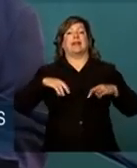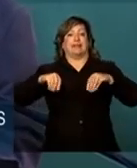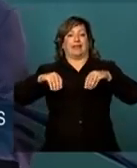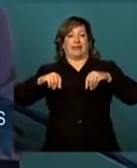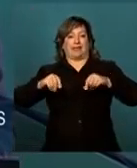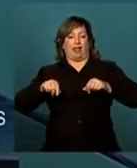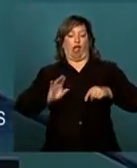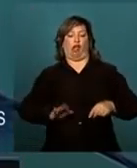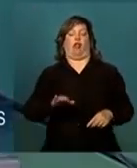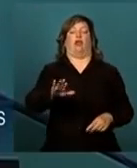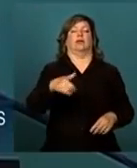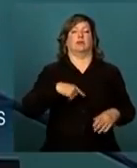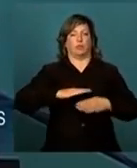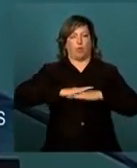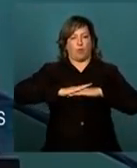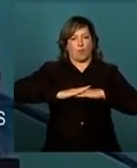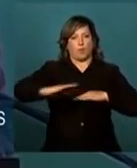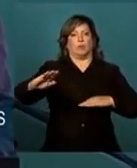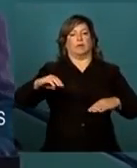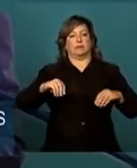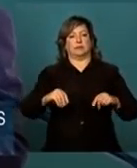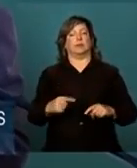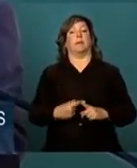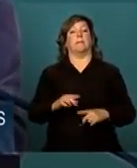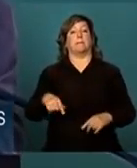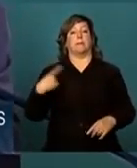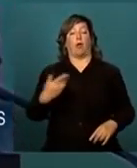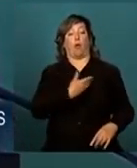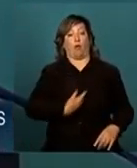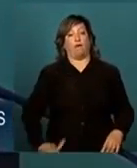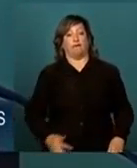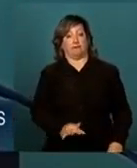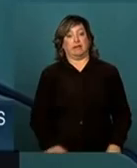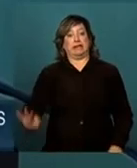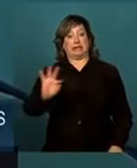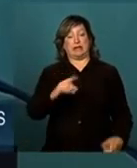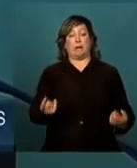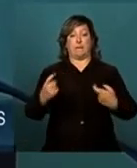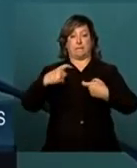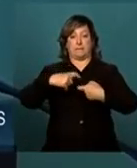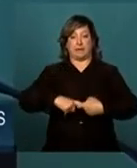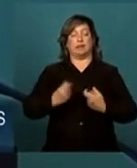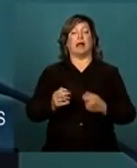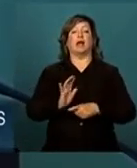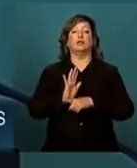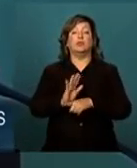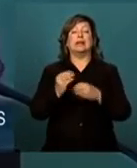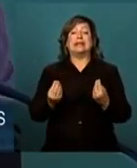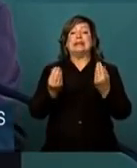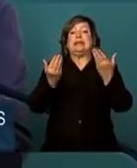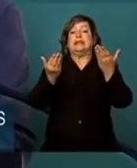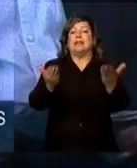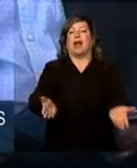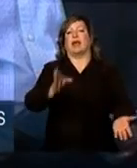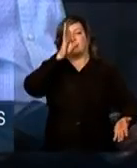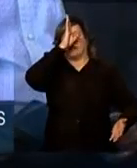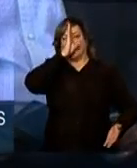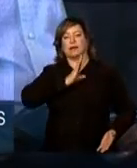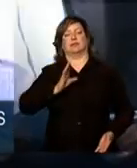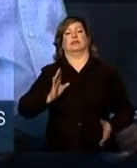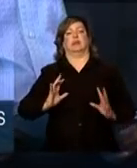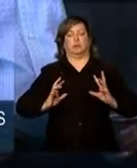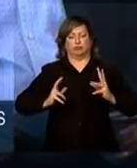de responsabilidade dos municípios, mas o governo federal, em parceria, auxilia doando os equipamentos